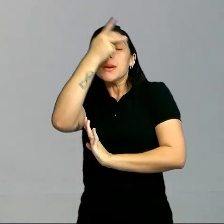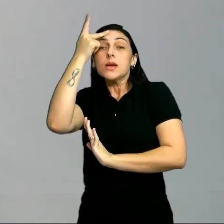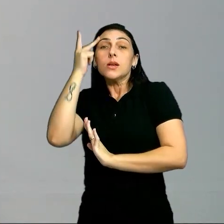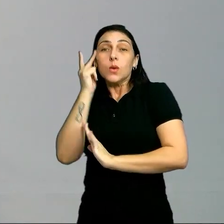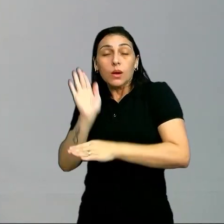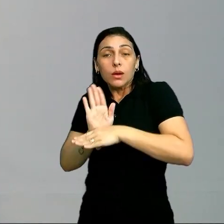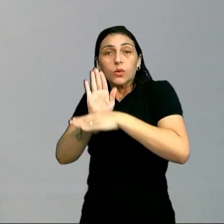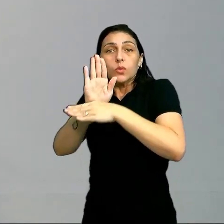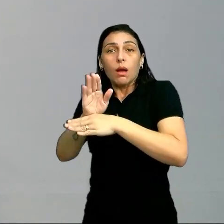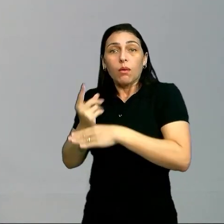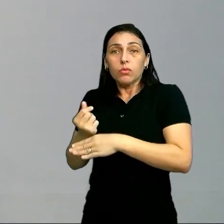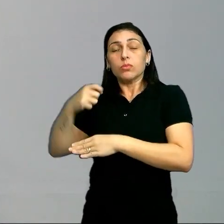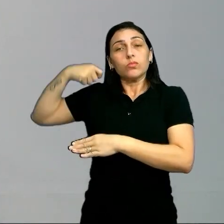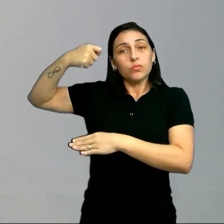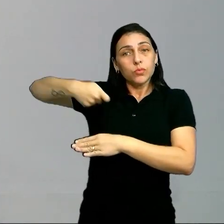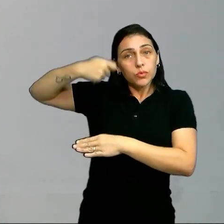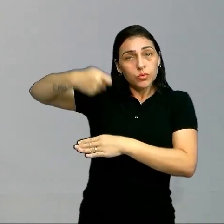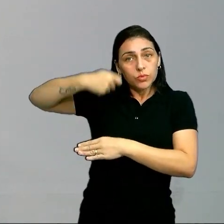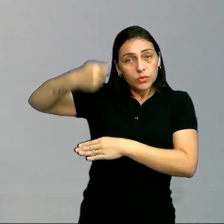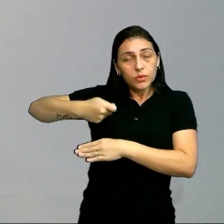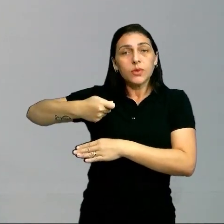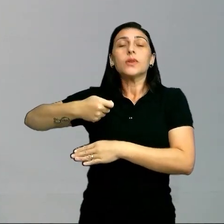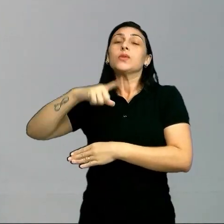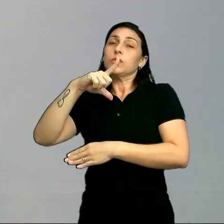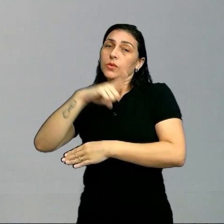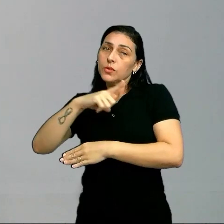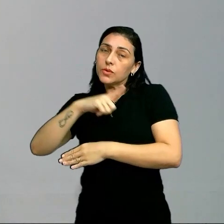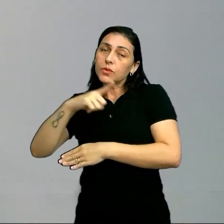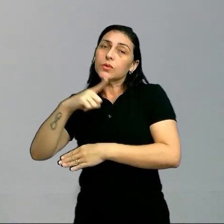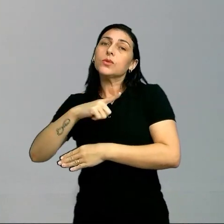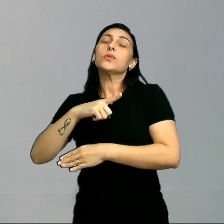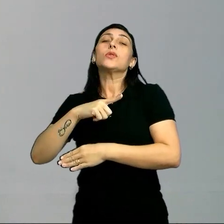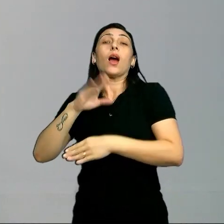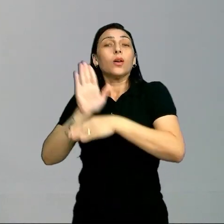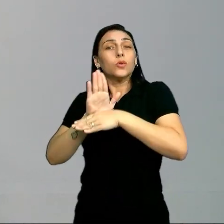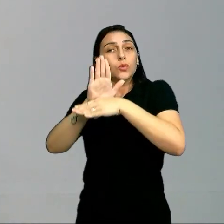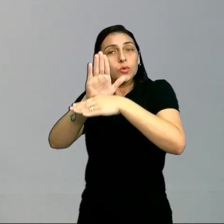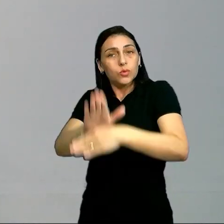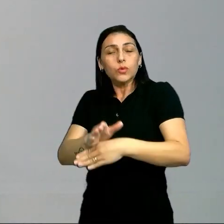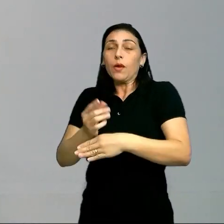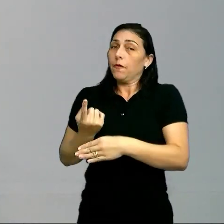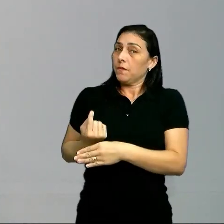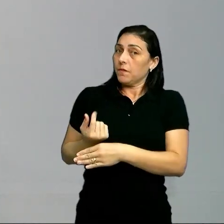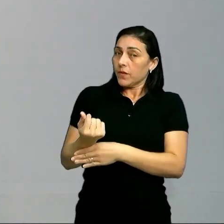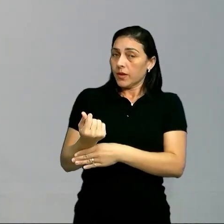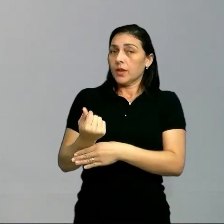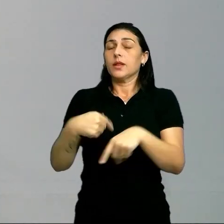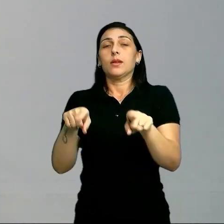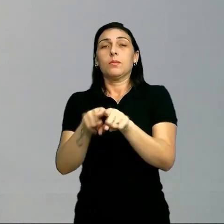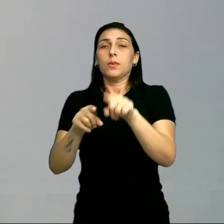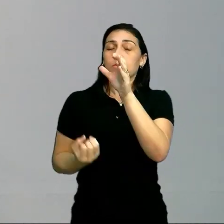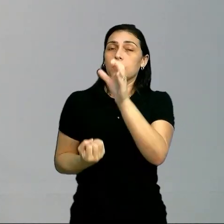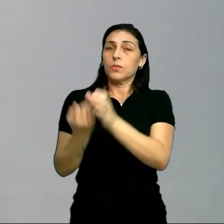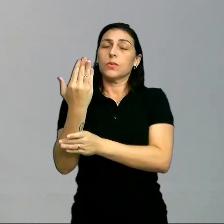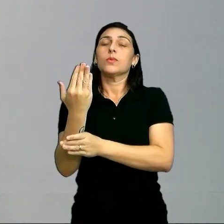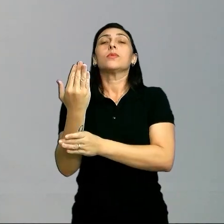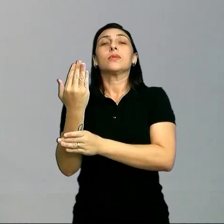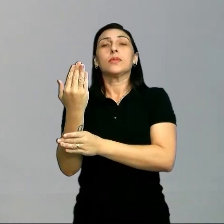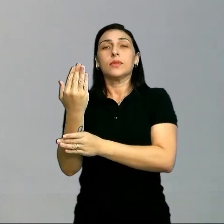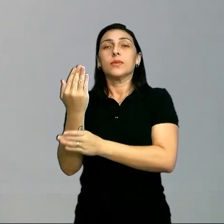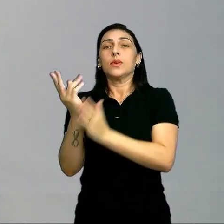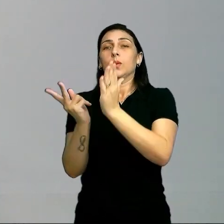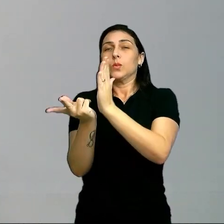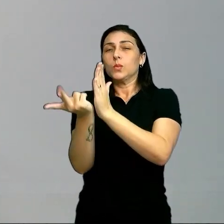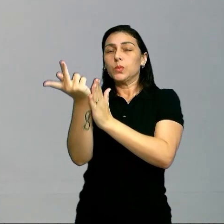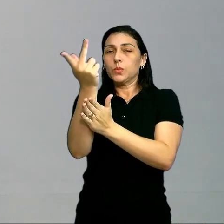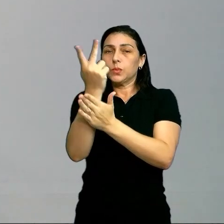patrocinadores desses artistas. Esses artistas recebiam ajuda, auxílios financeiros, e eles produziam essas